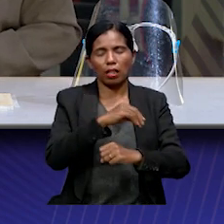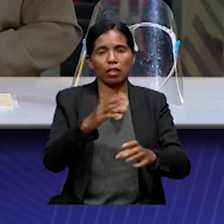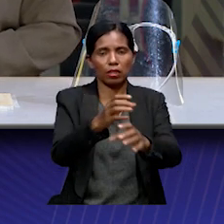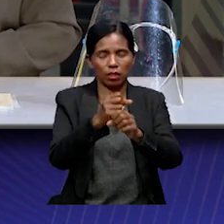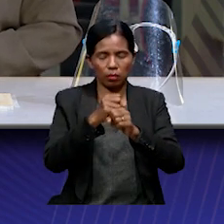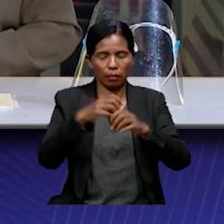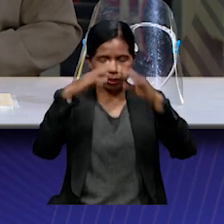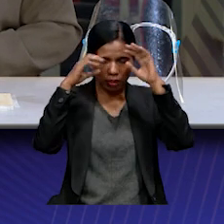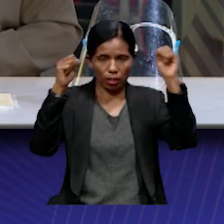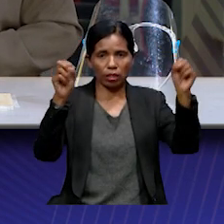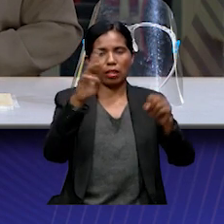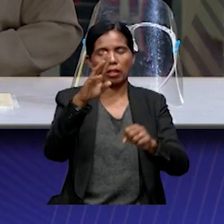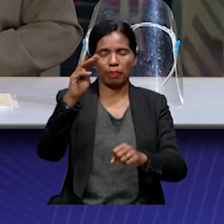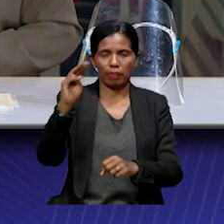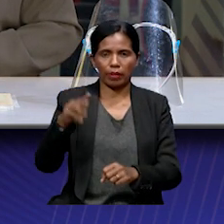Republica.